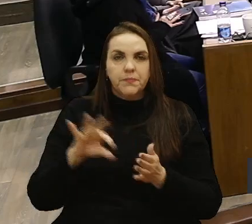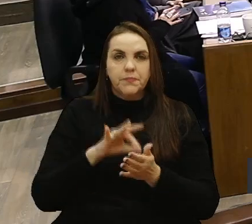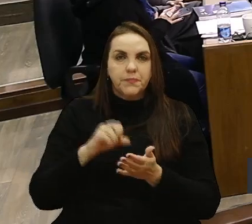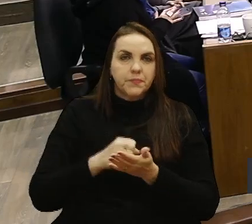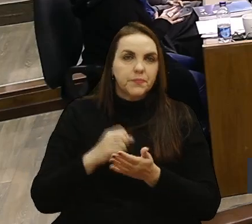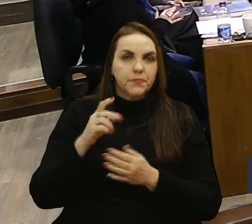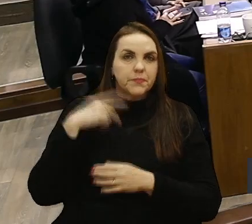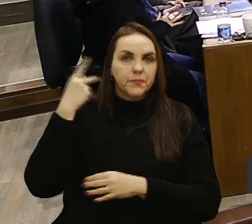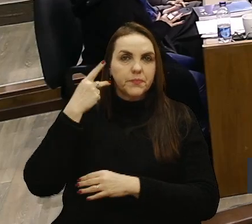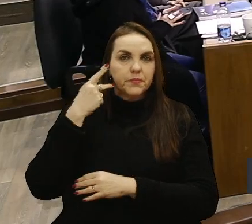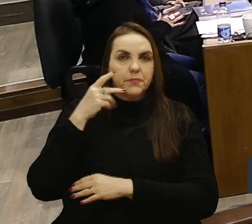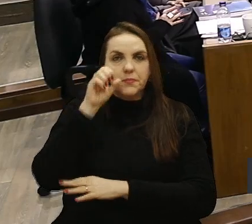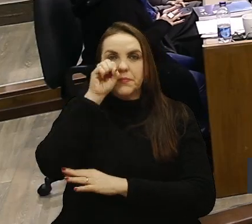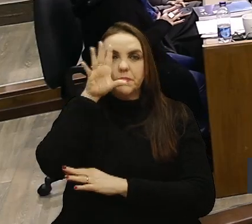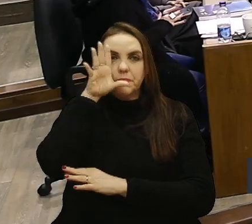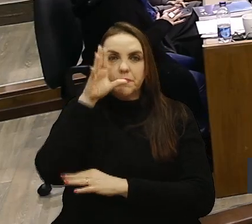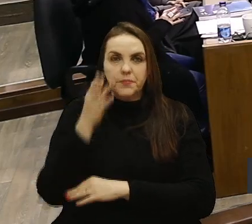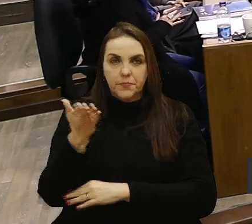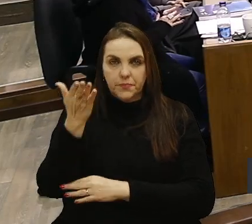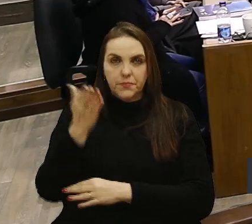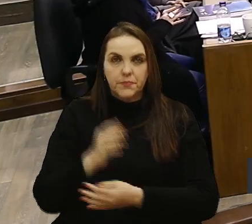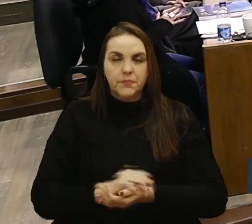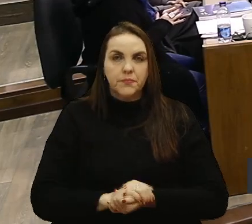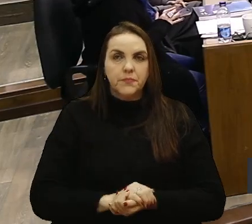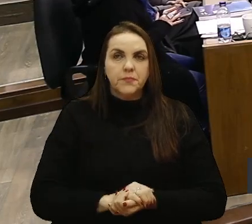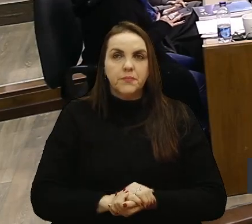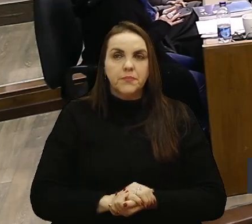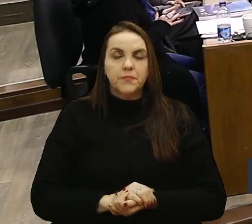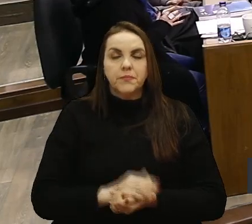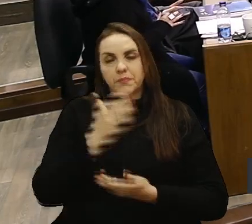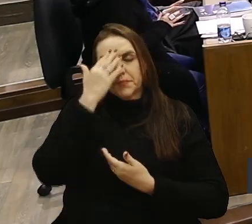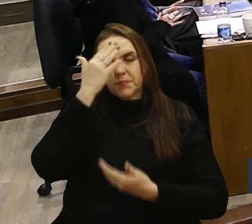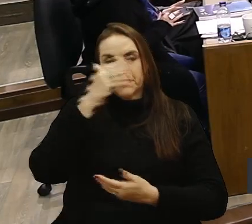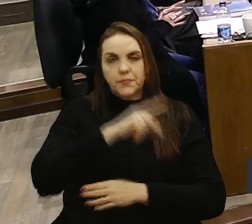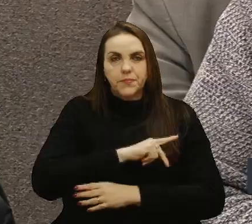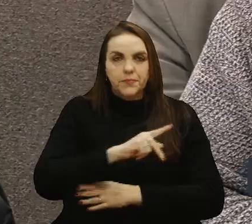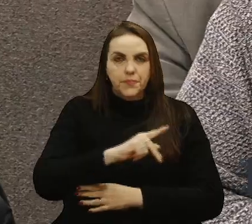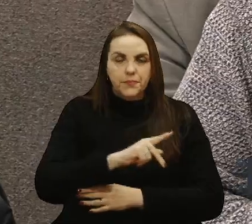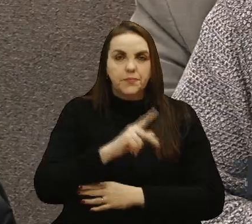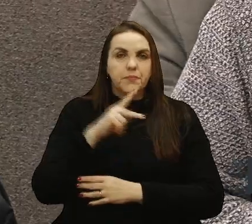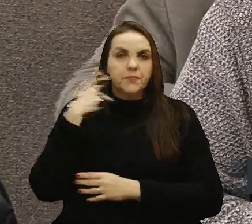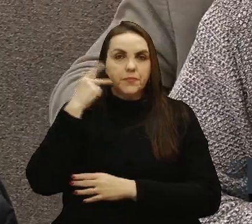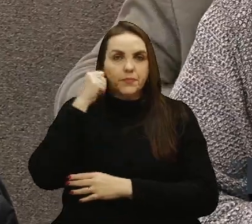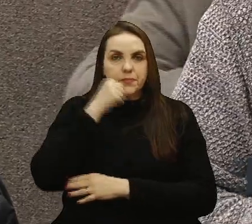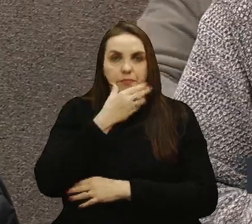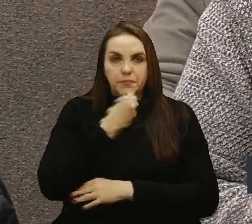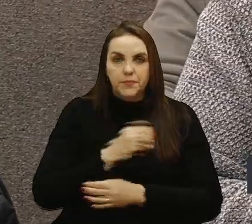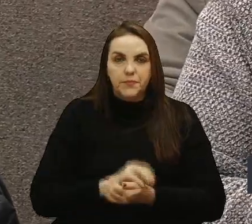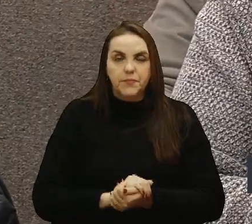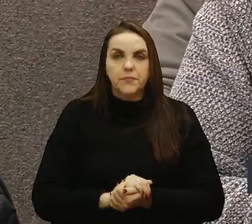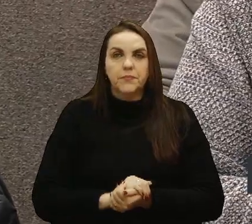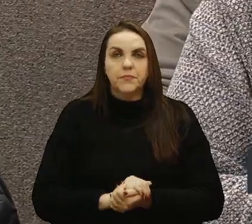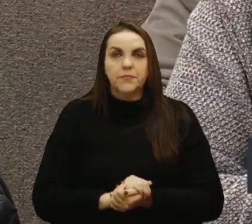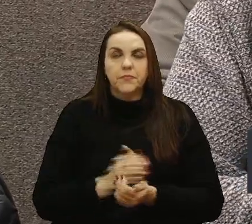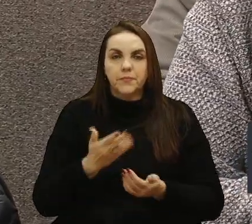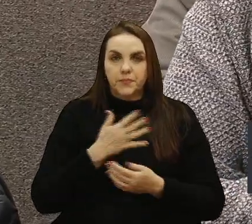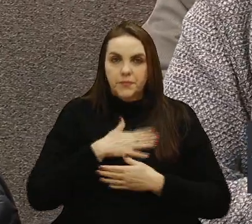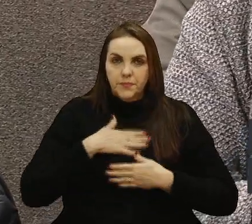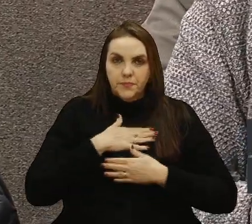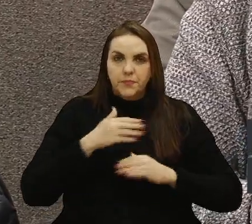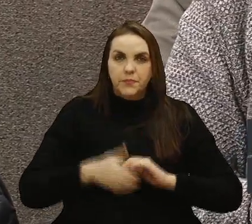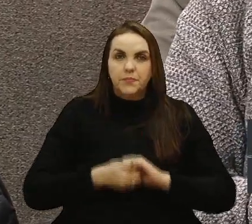Vereador inscrito, vereador Fiuza, com a palavra. Obrigado, senhor presidente, senhoras e senhores vereadores. Gostaria de fazer um